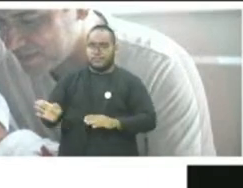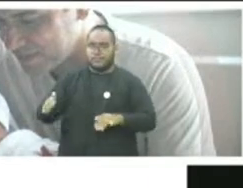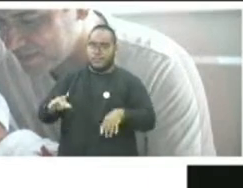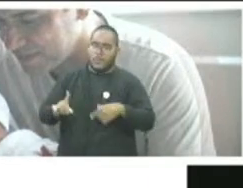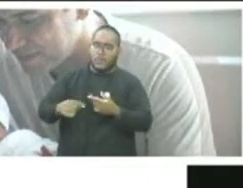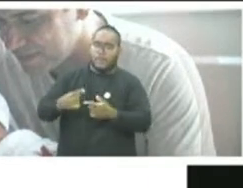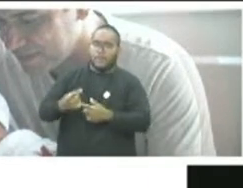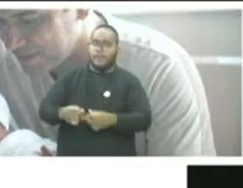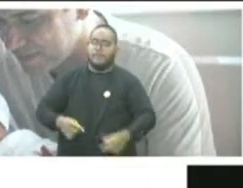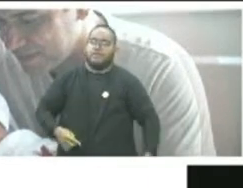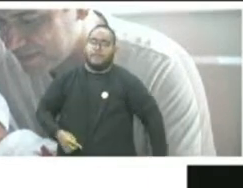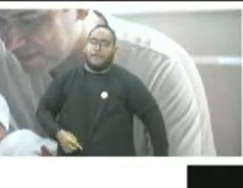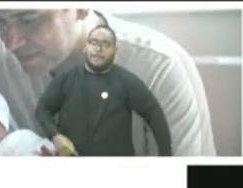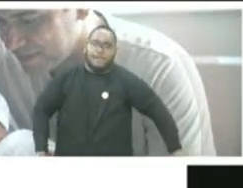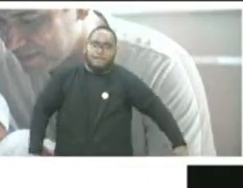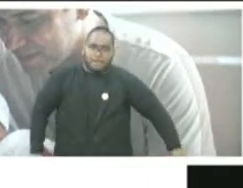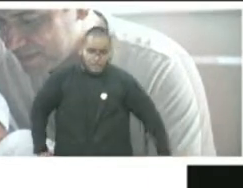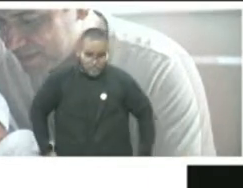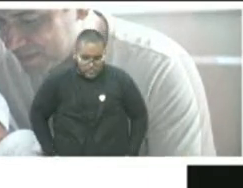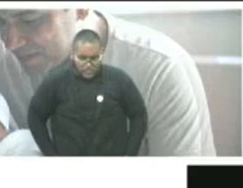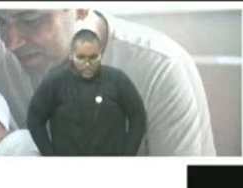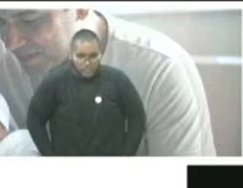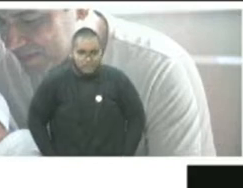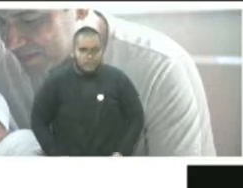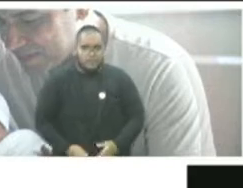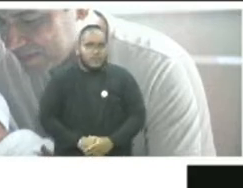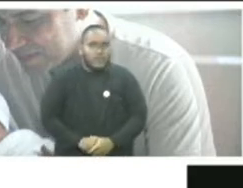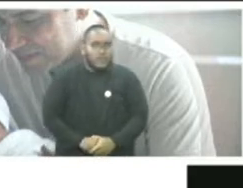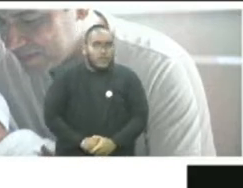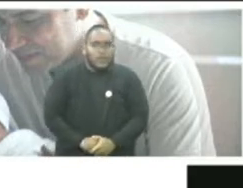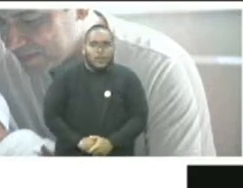E aí eu trago aqui para vocês,